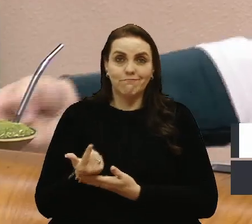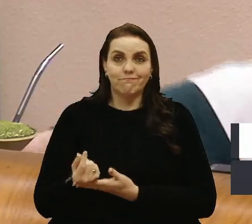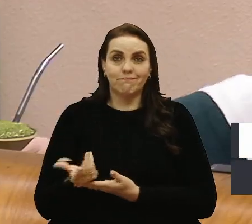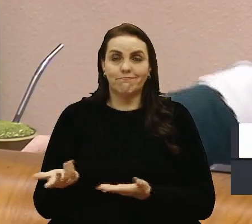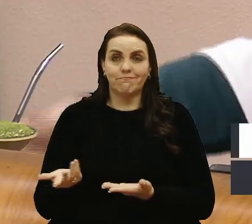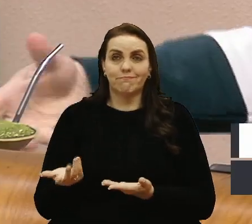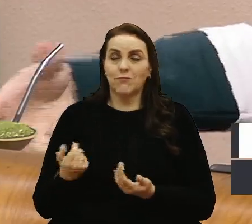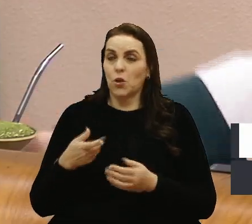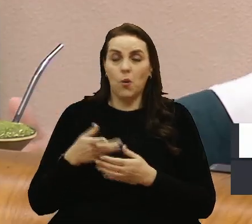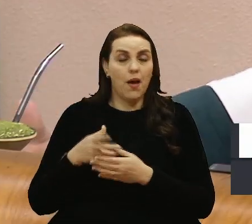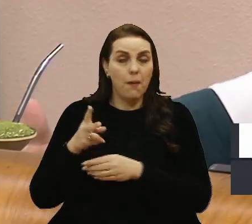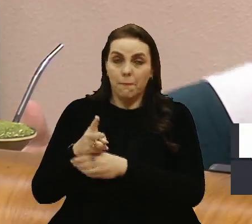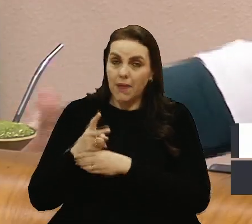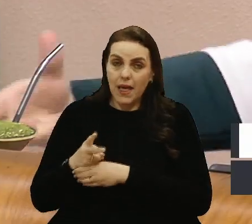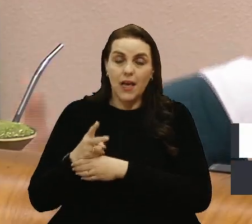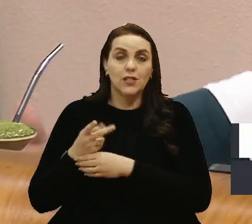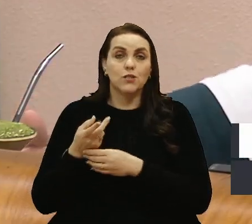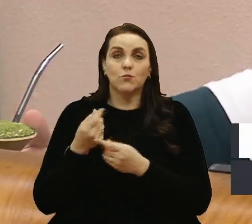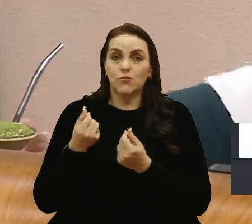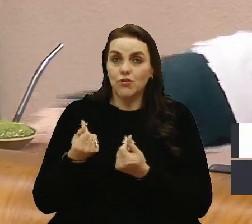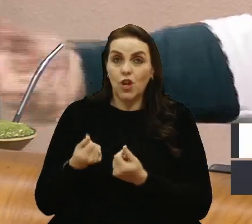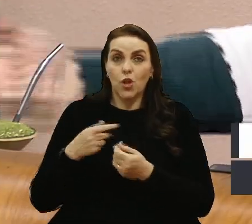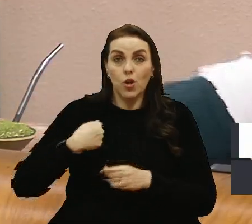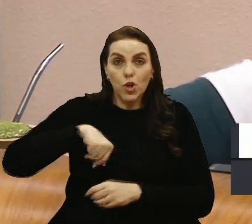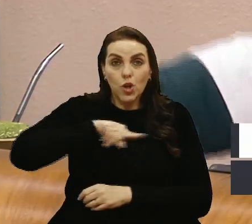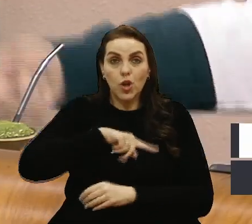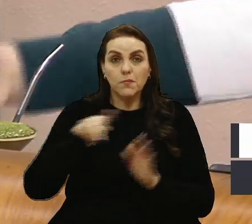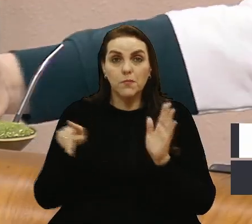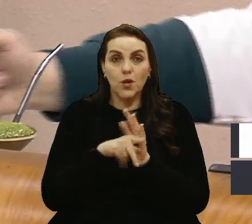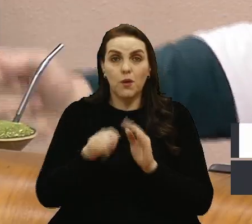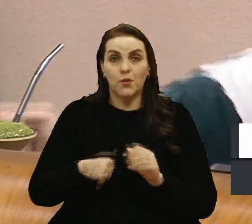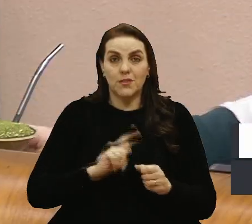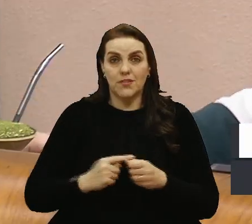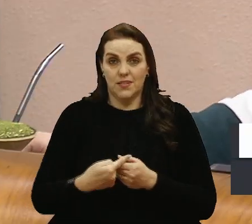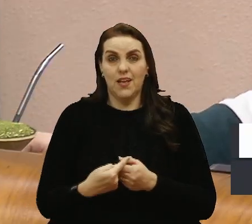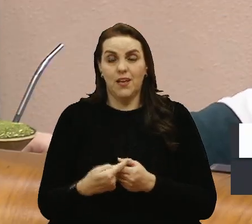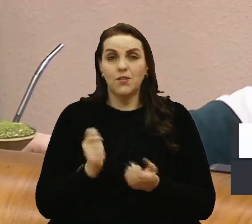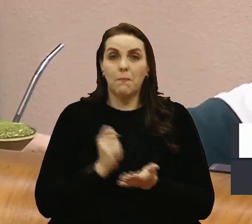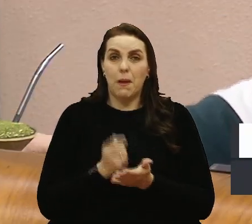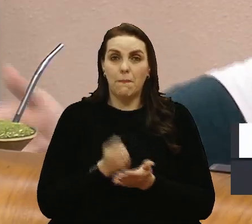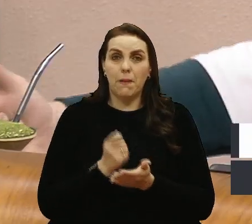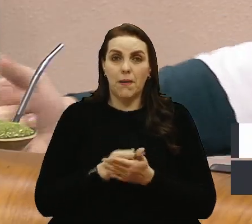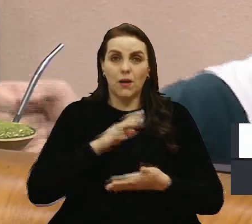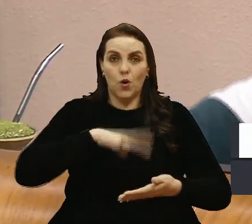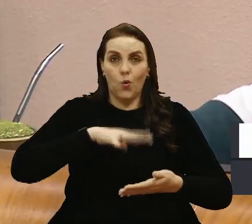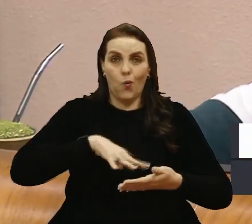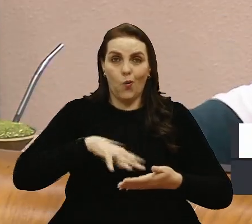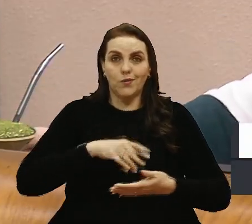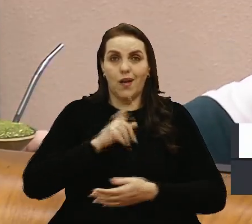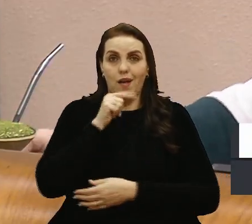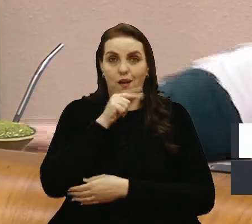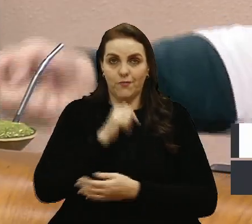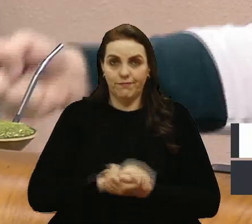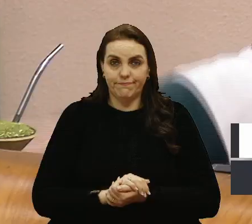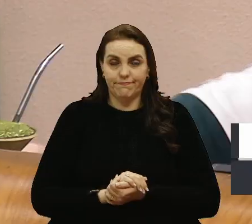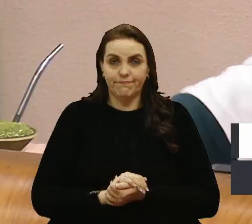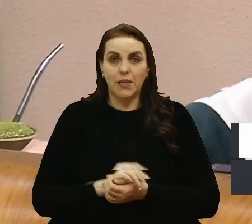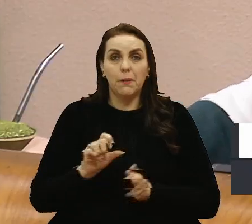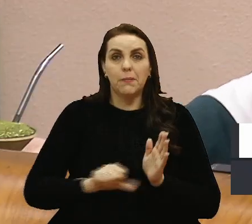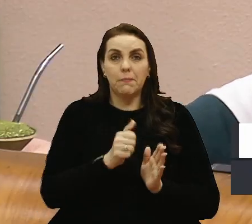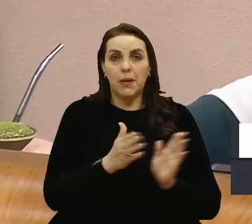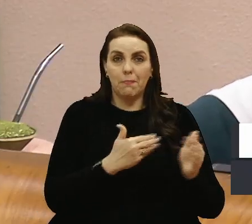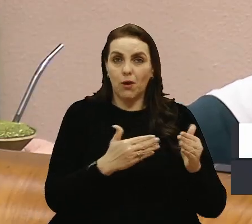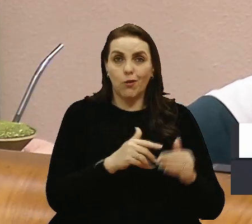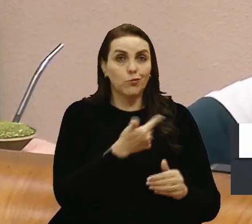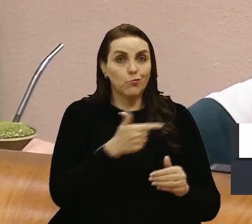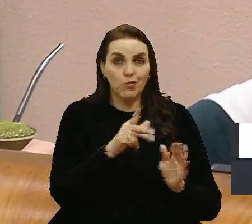perdido, não é empréstimo, é dinheiro nosso, da cidade, que a cidade pagou nas suas contas de água. O primeiro pacote não tinha os projetos, fizemos